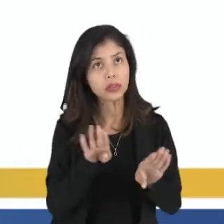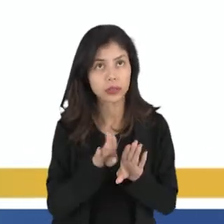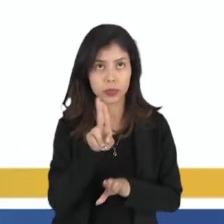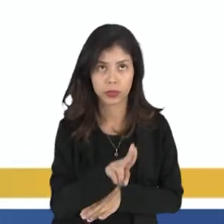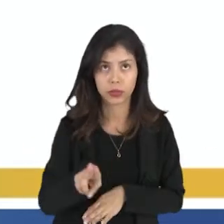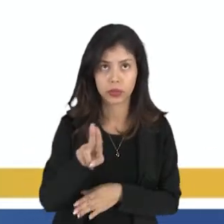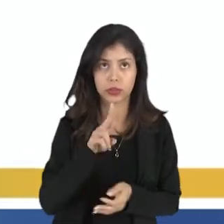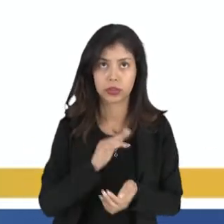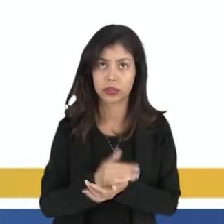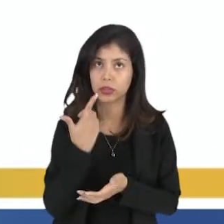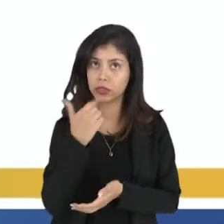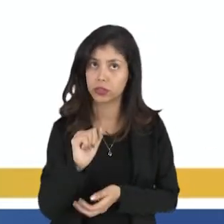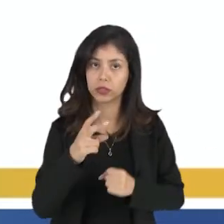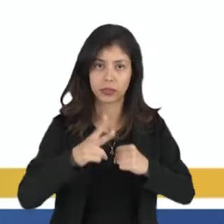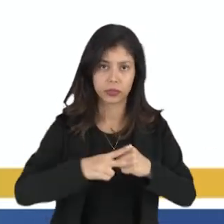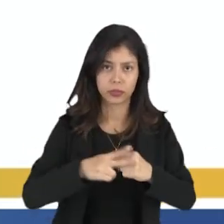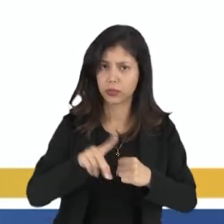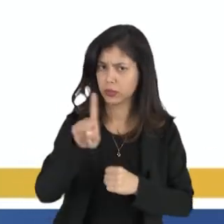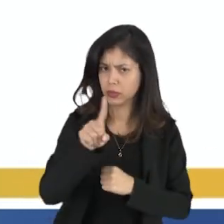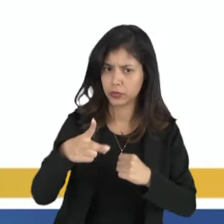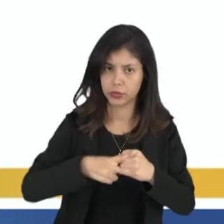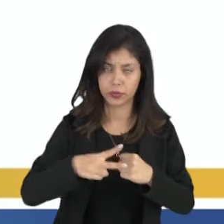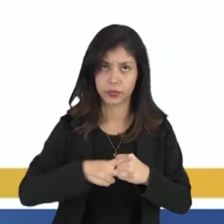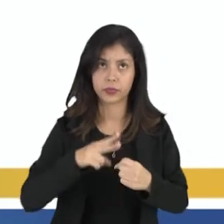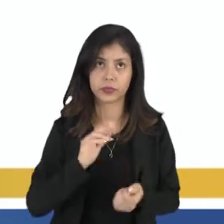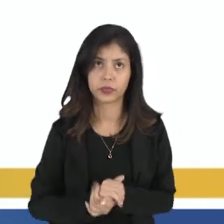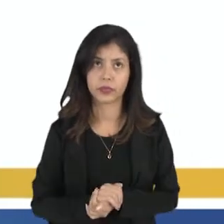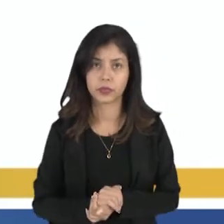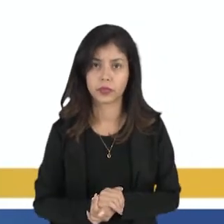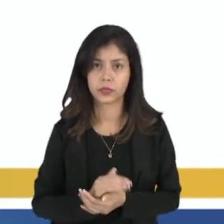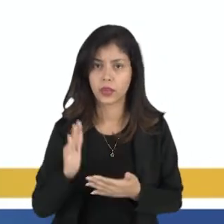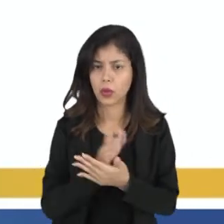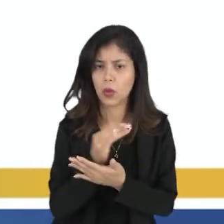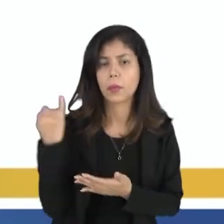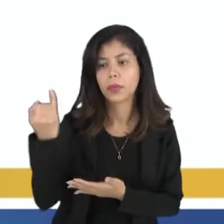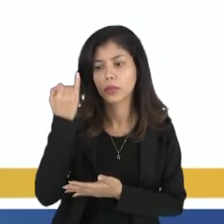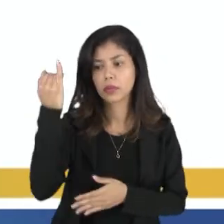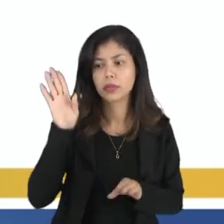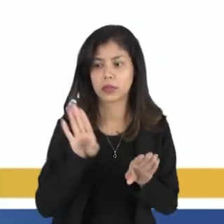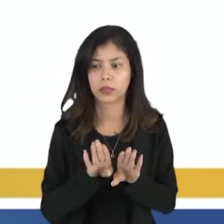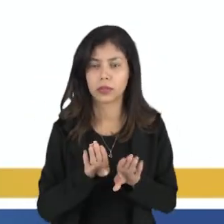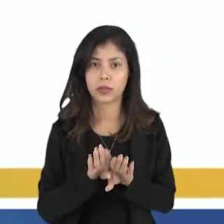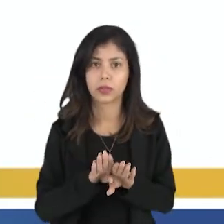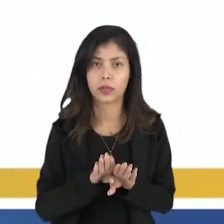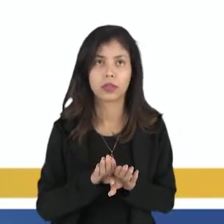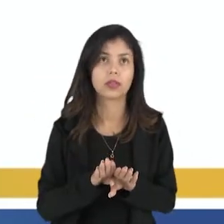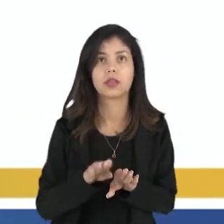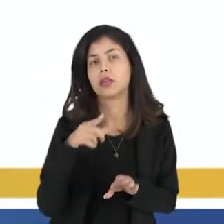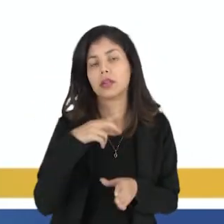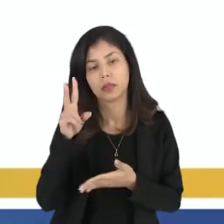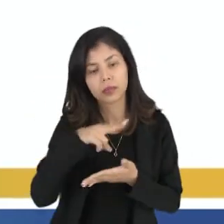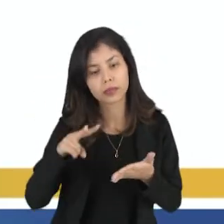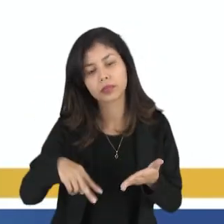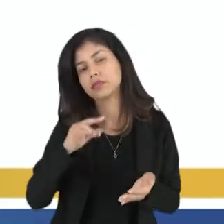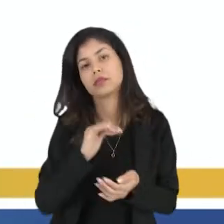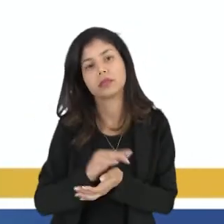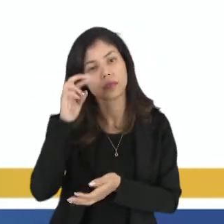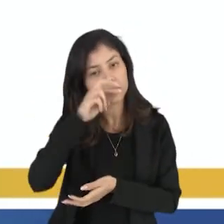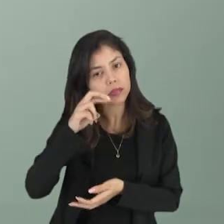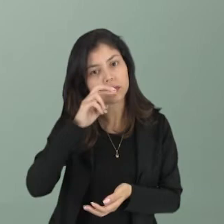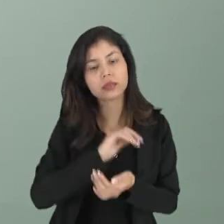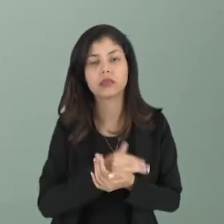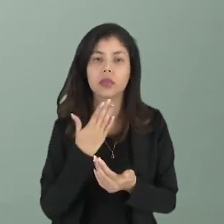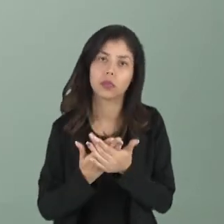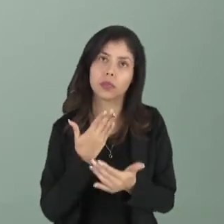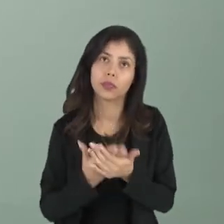podem utilizar linguagem verbal e não verbal, e algo muito importante quando nós fazemos a leitura, uma análise,